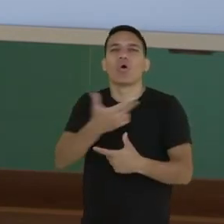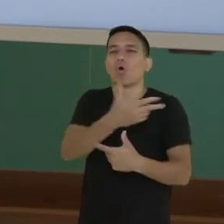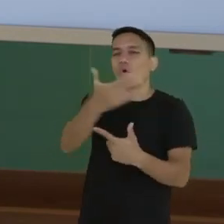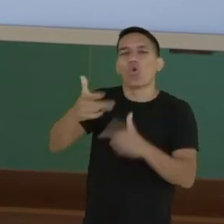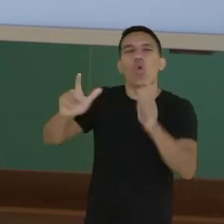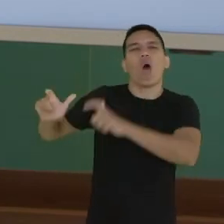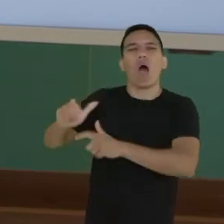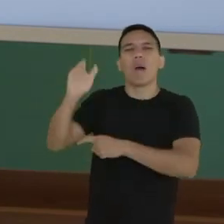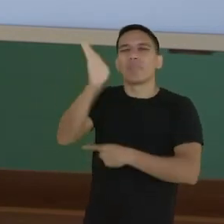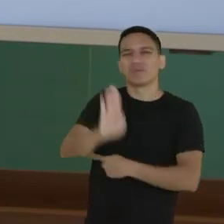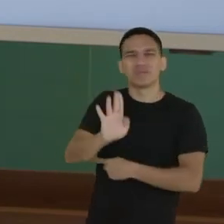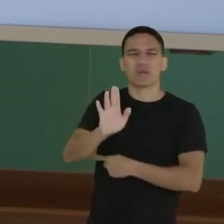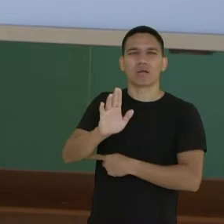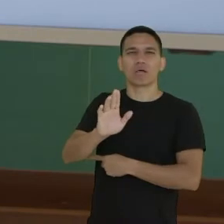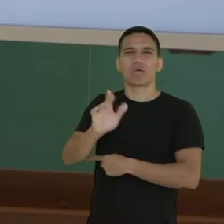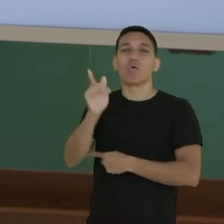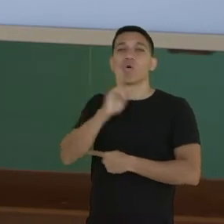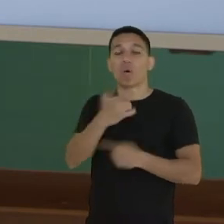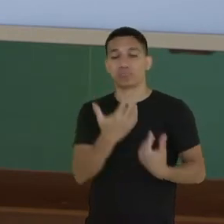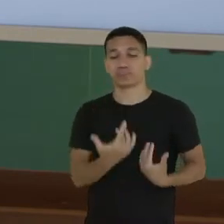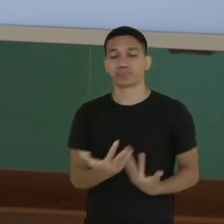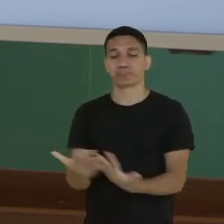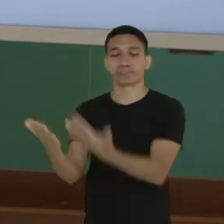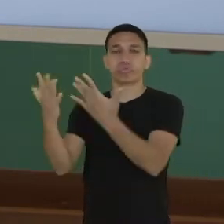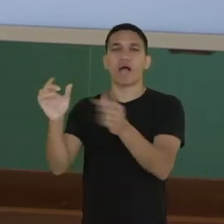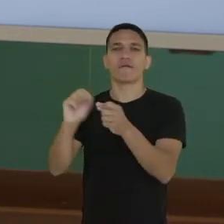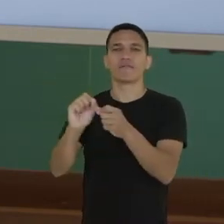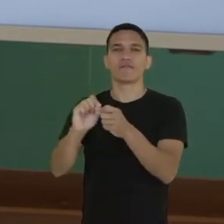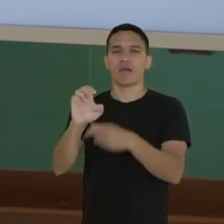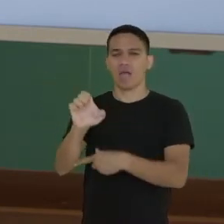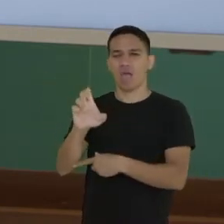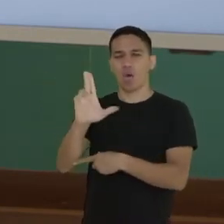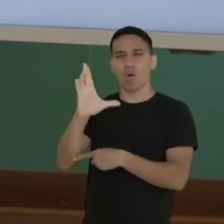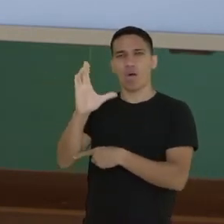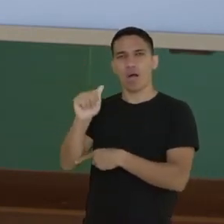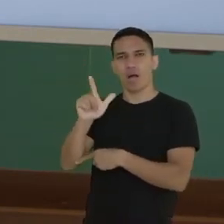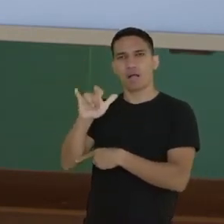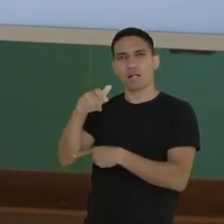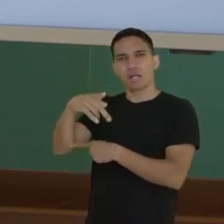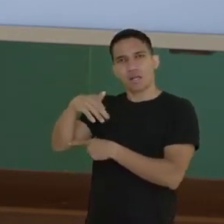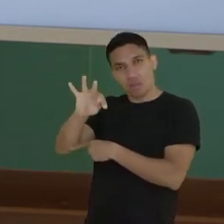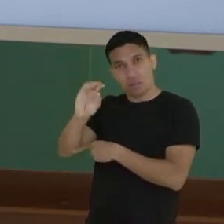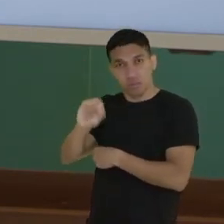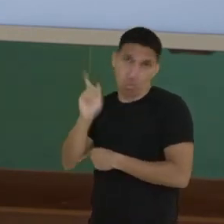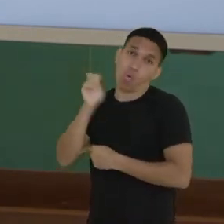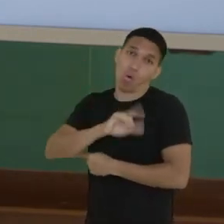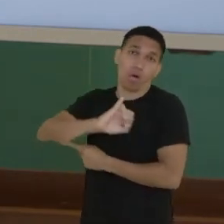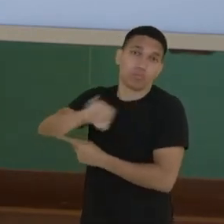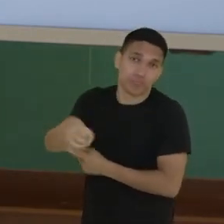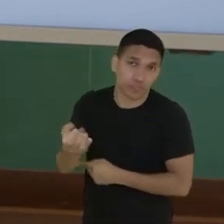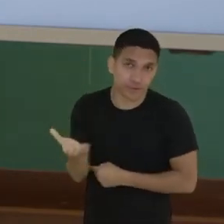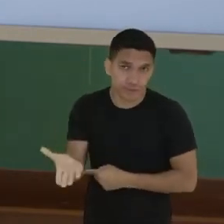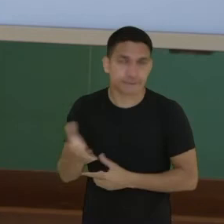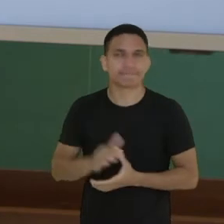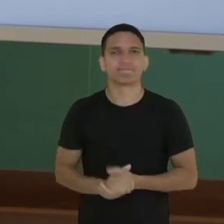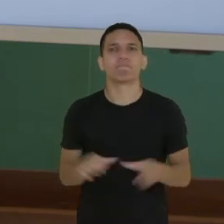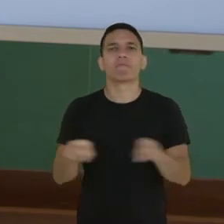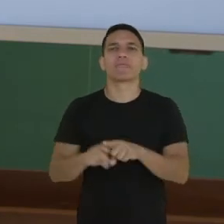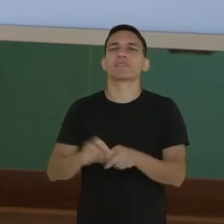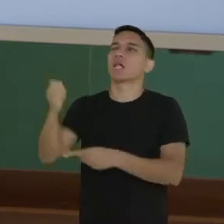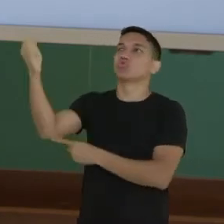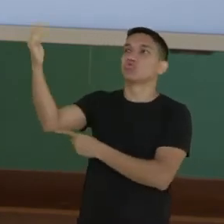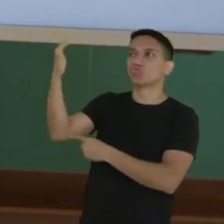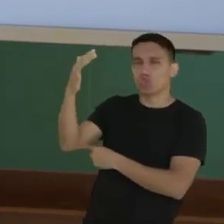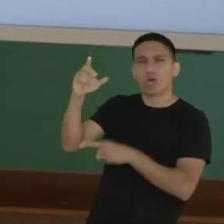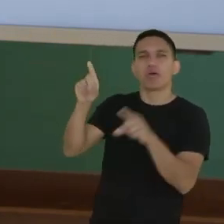grande produção, por exemplo, de eucalipto e pinos e tudo mais, é uma forma de se aproveitar, certo? A energia